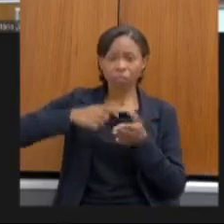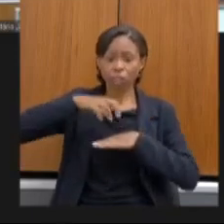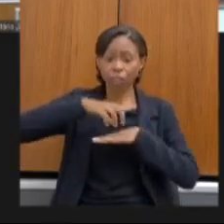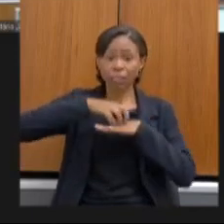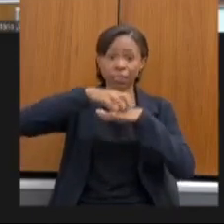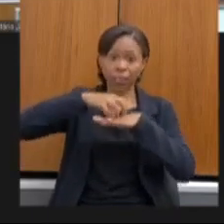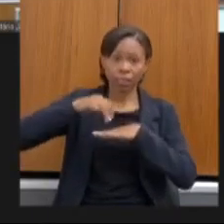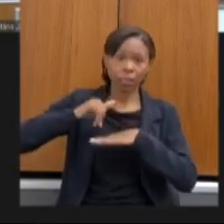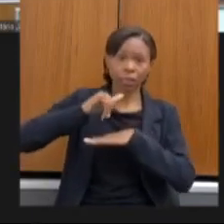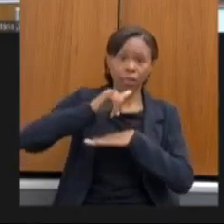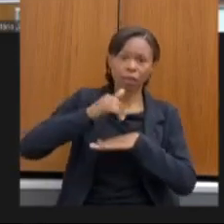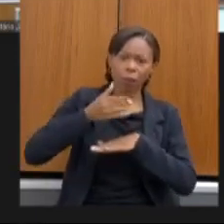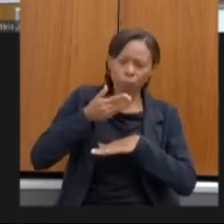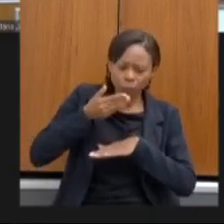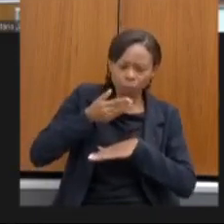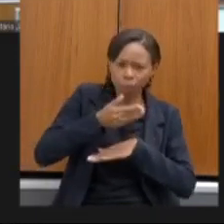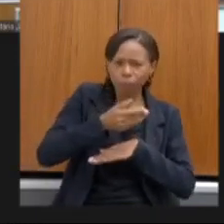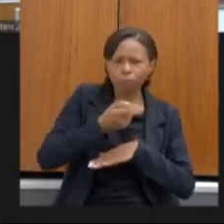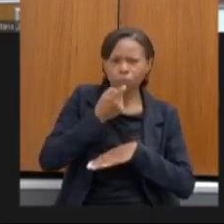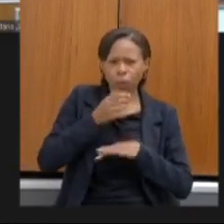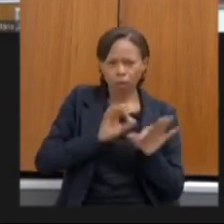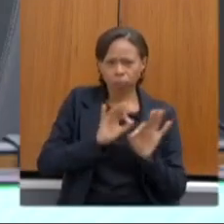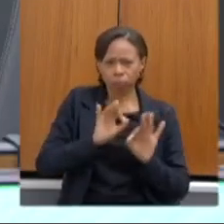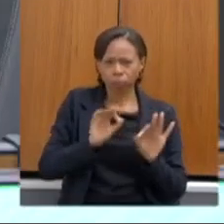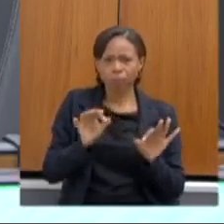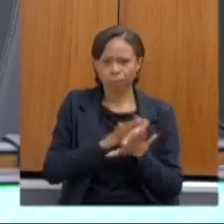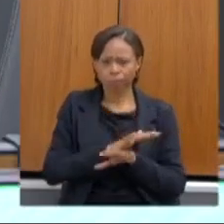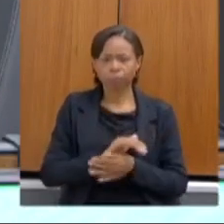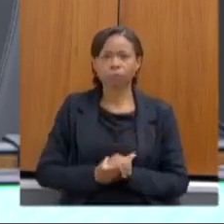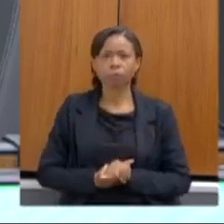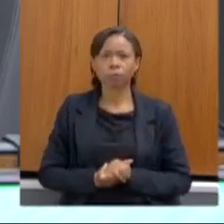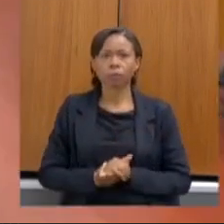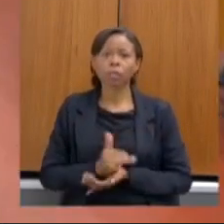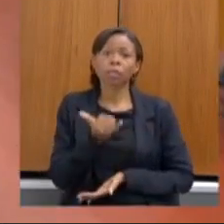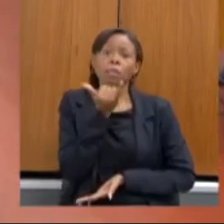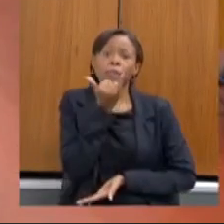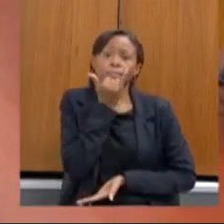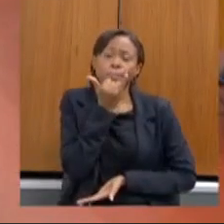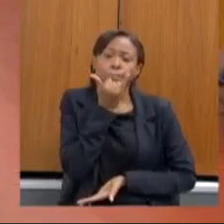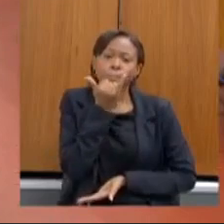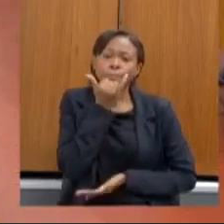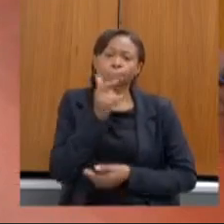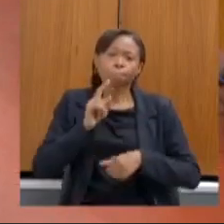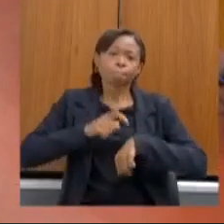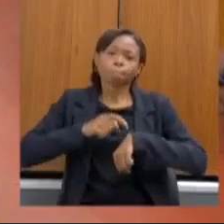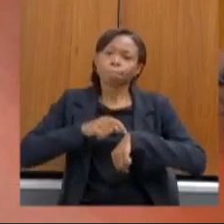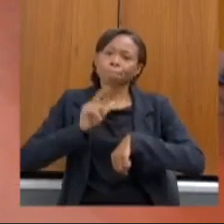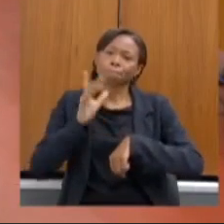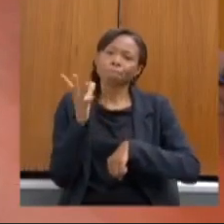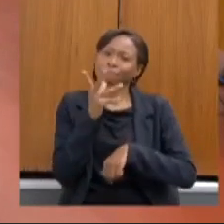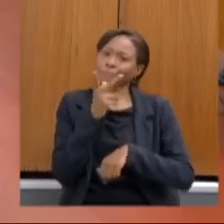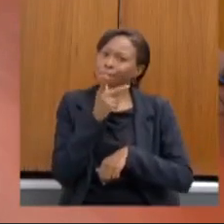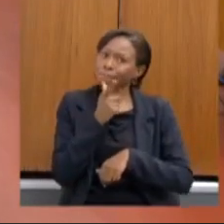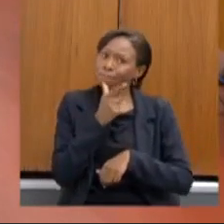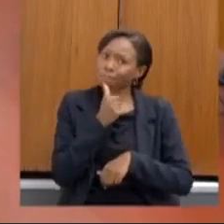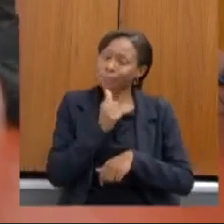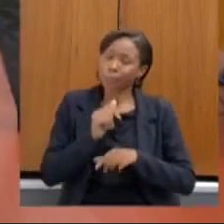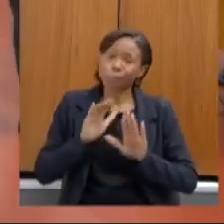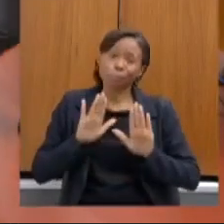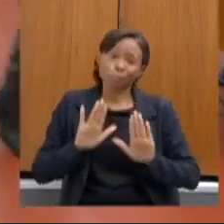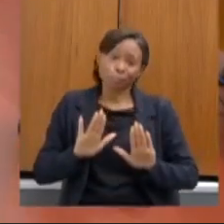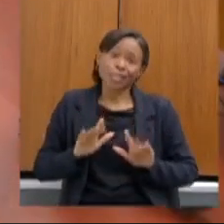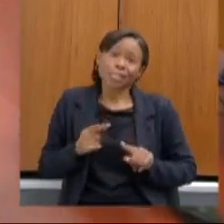próximo é super Doors ela frase máquina porque é muita